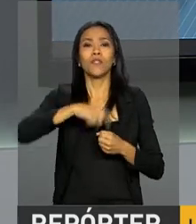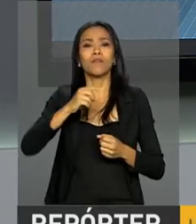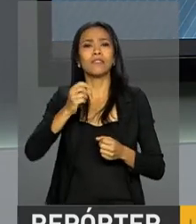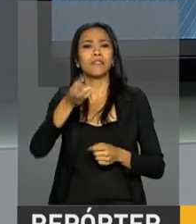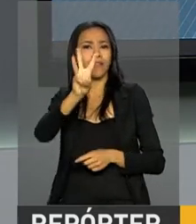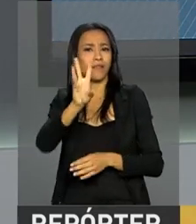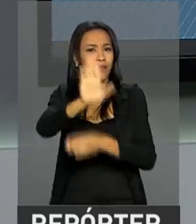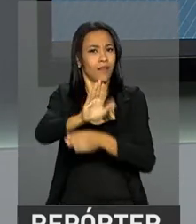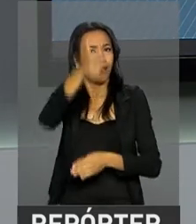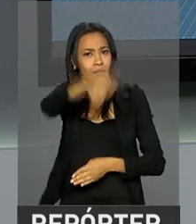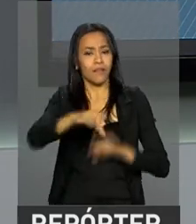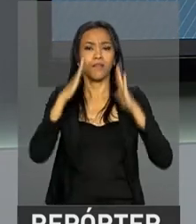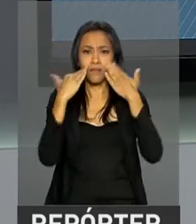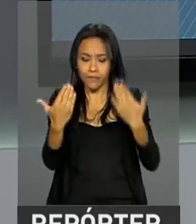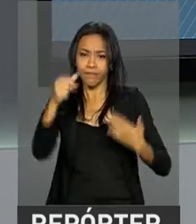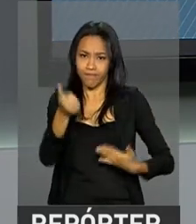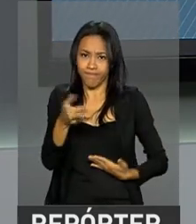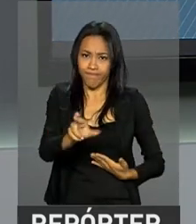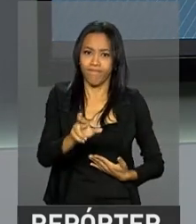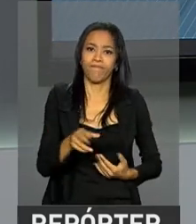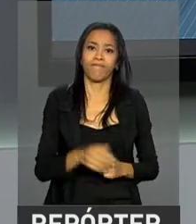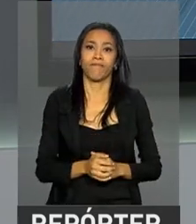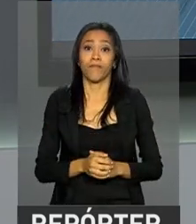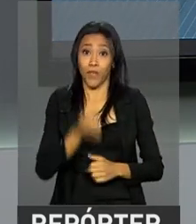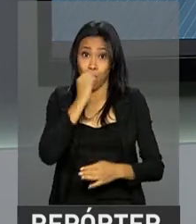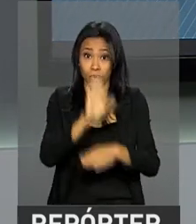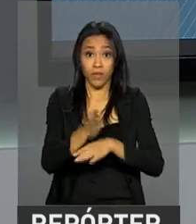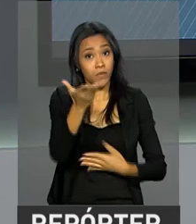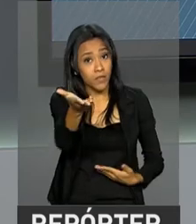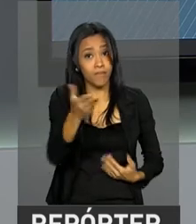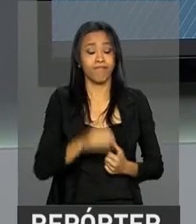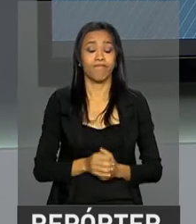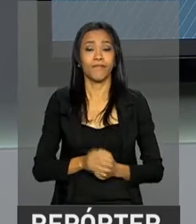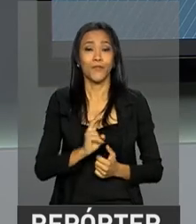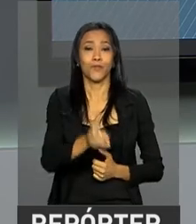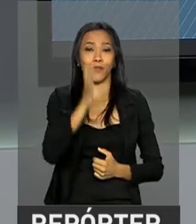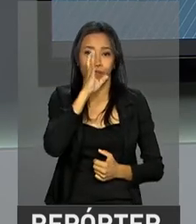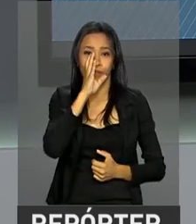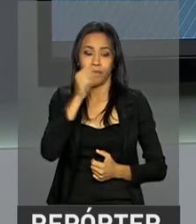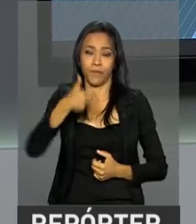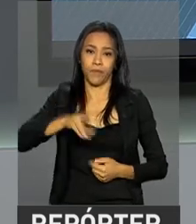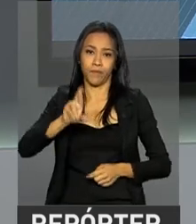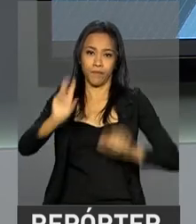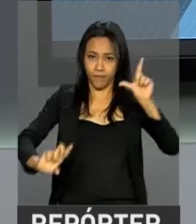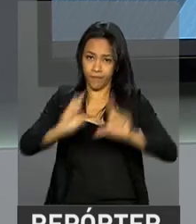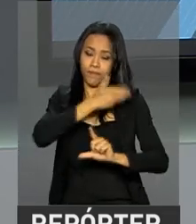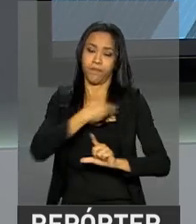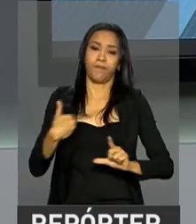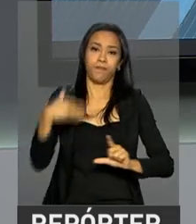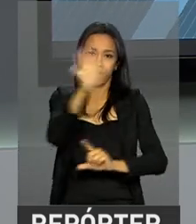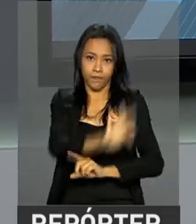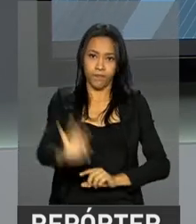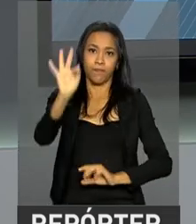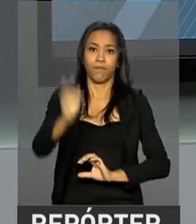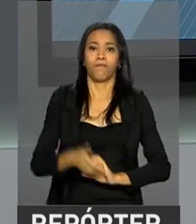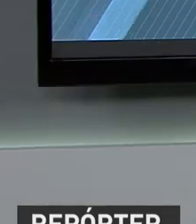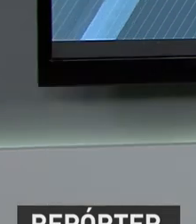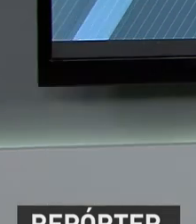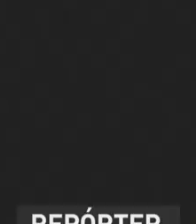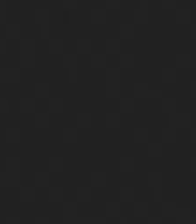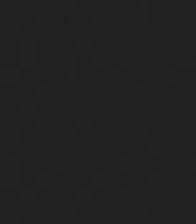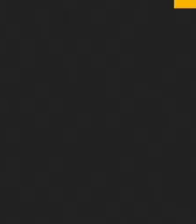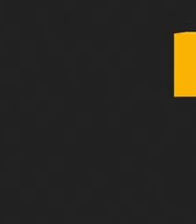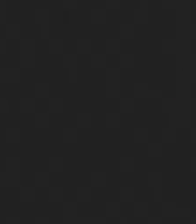três da tarde na próxima edição do repórter nbr uma boa tarde pra você continue com a gente e nbr a tv do governo federal